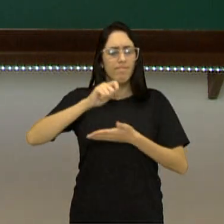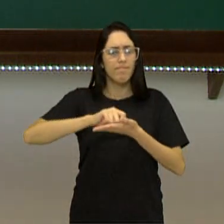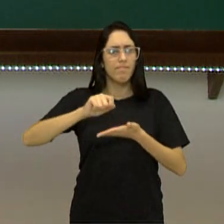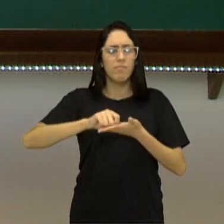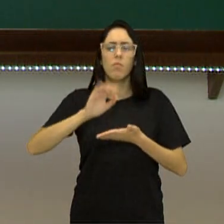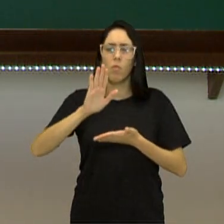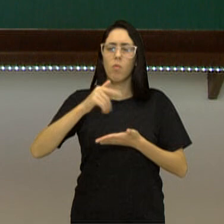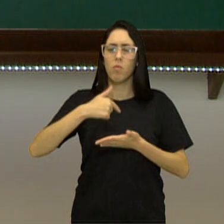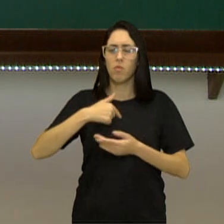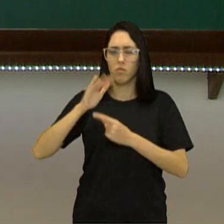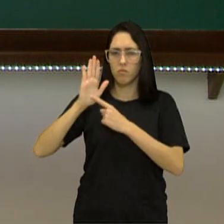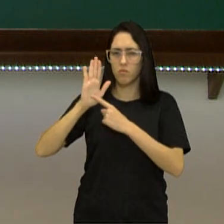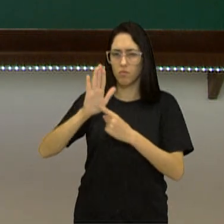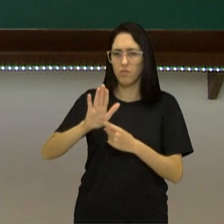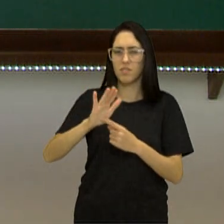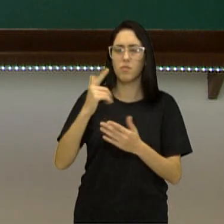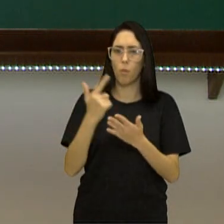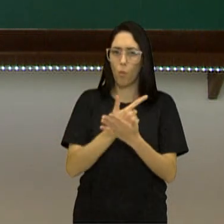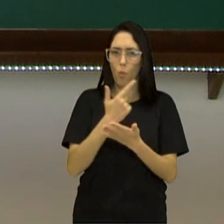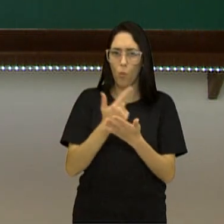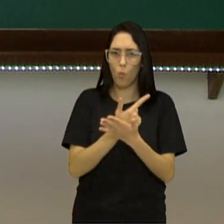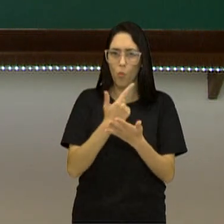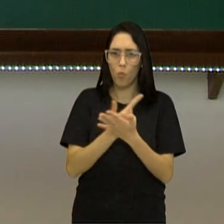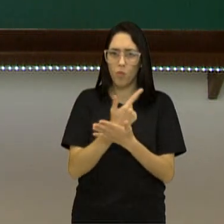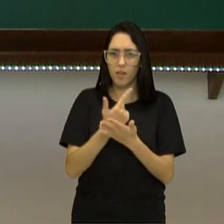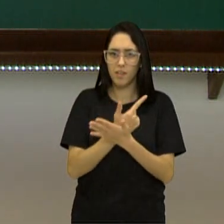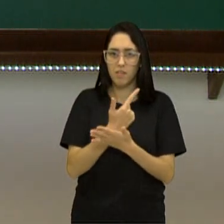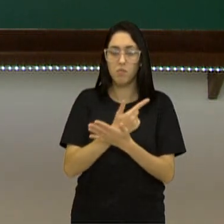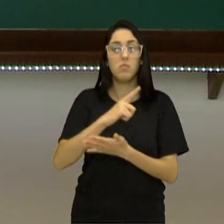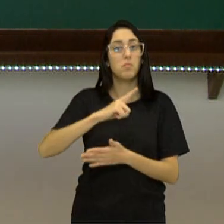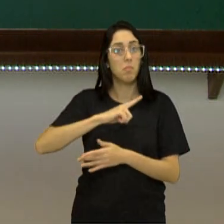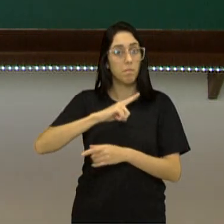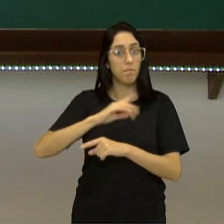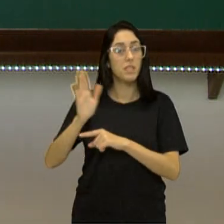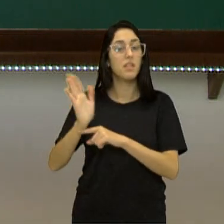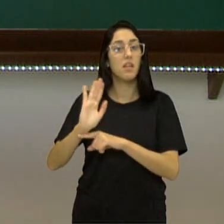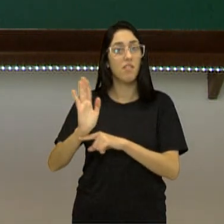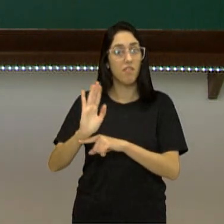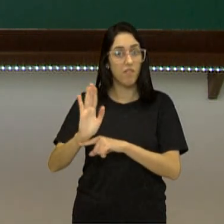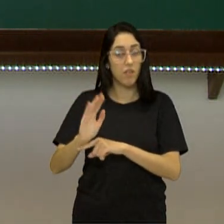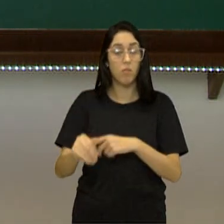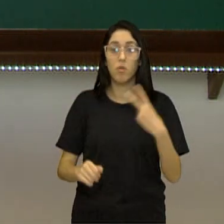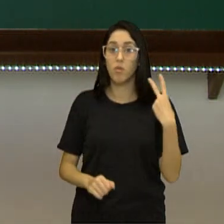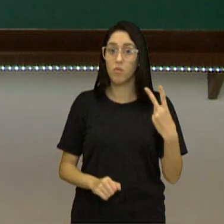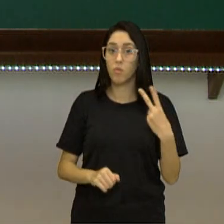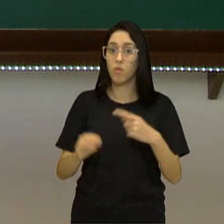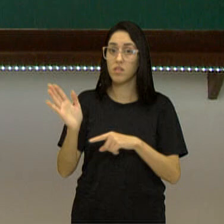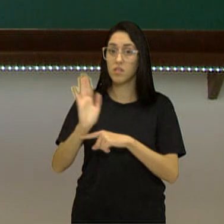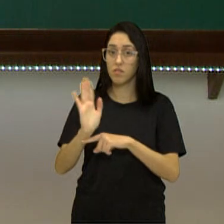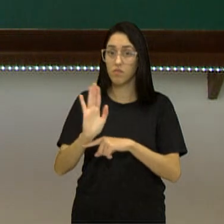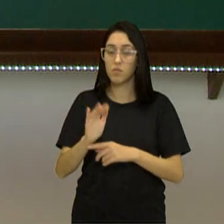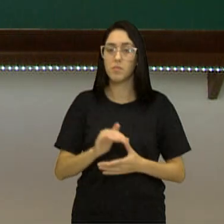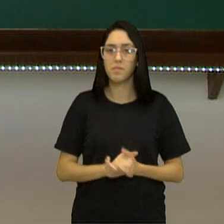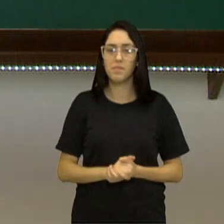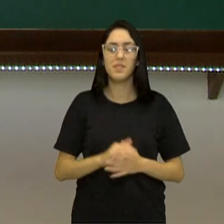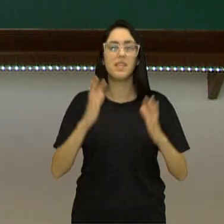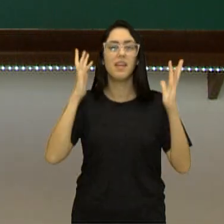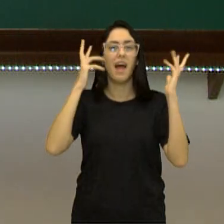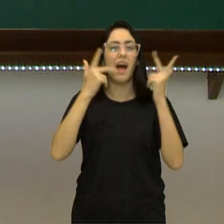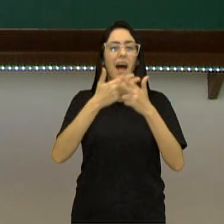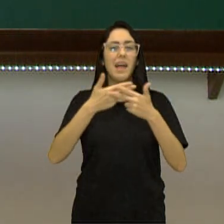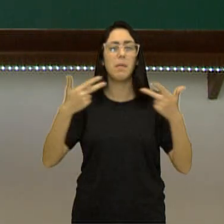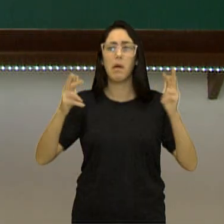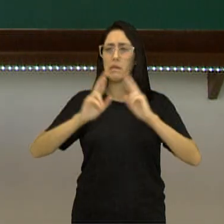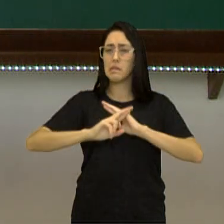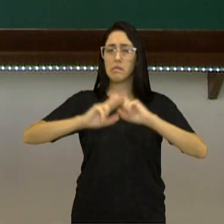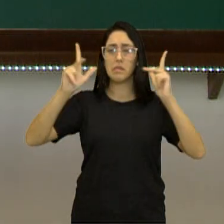um trecho de um livro que inspirou um filme, dois filmes, na verdade, né? Animais Fantásticos